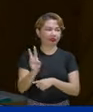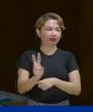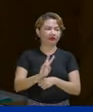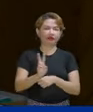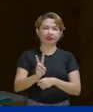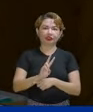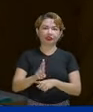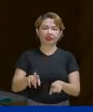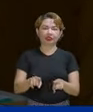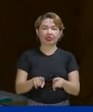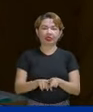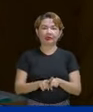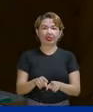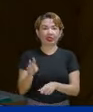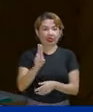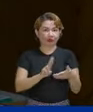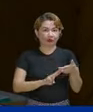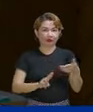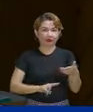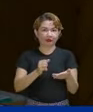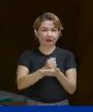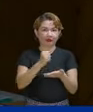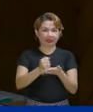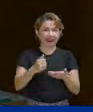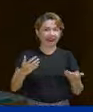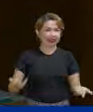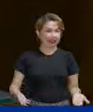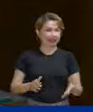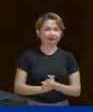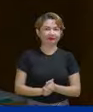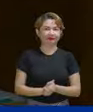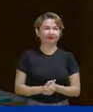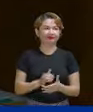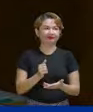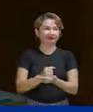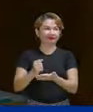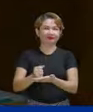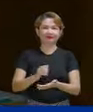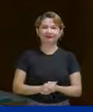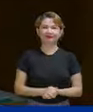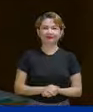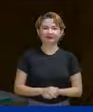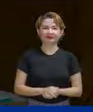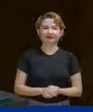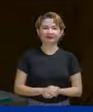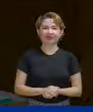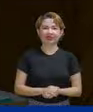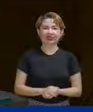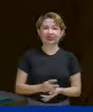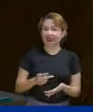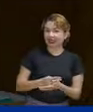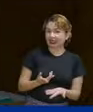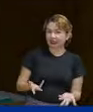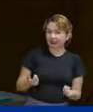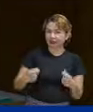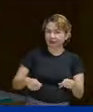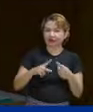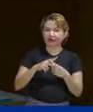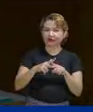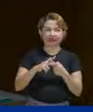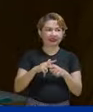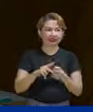deve identificar o nome de terceiros contratados, subcontratados e irregularidades não